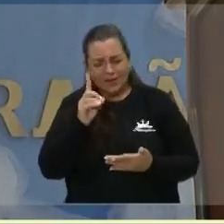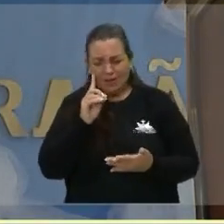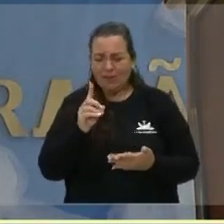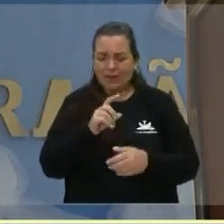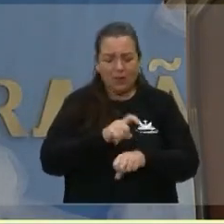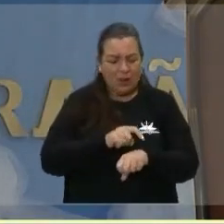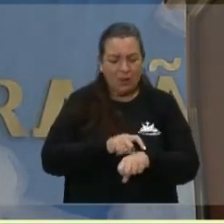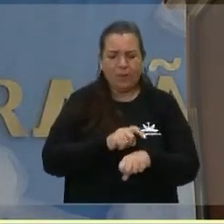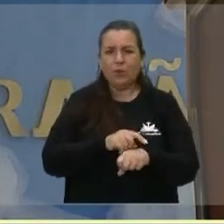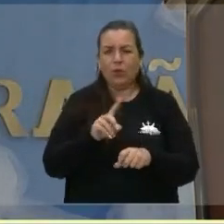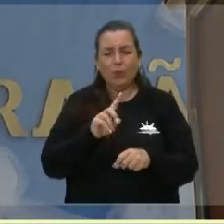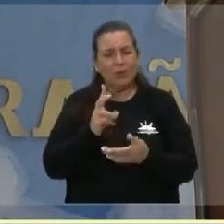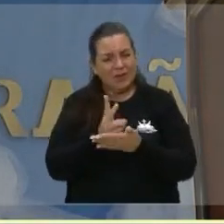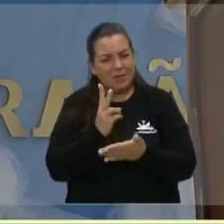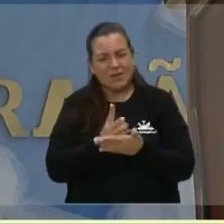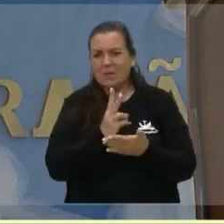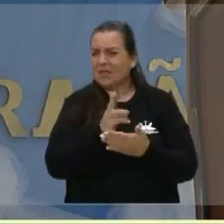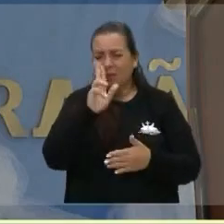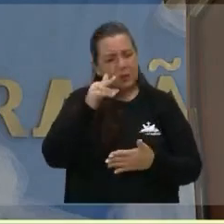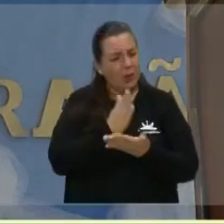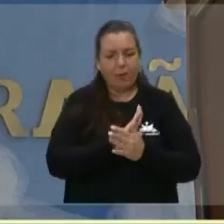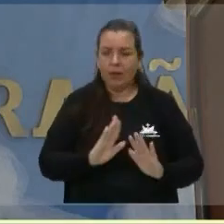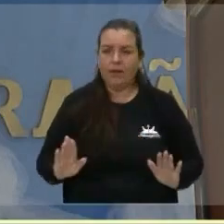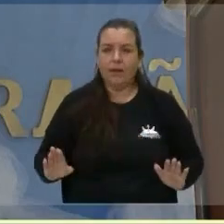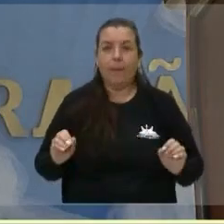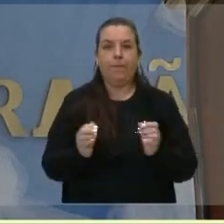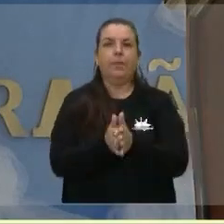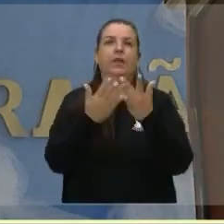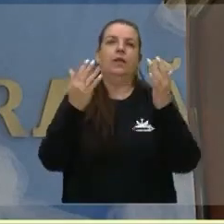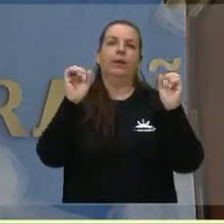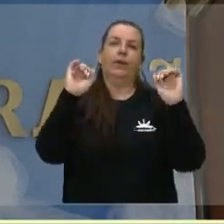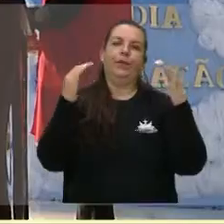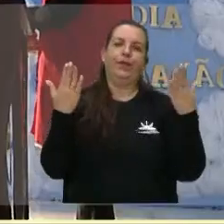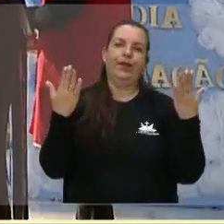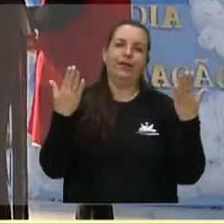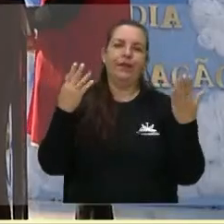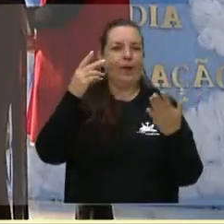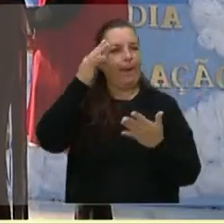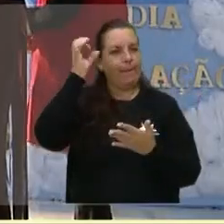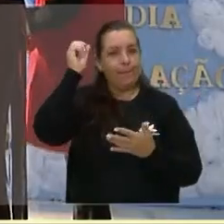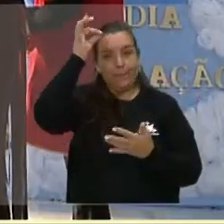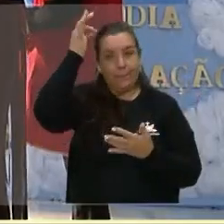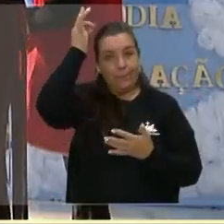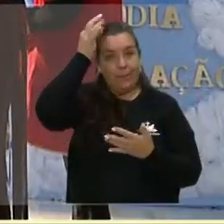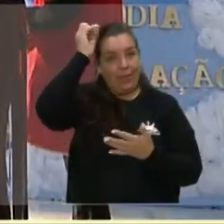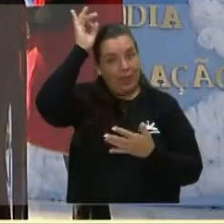milagre acontece. É Pentecostes,